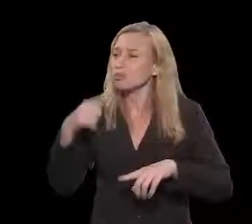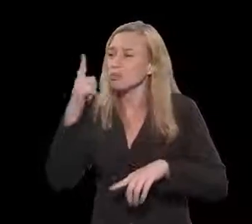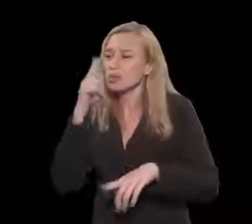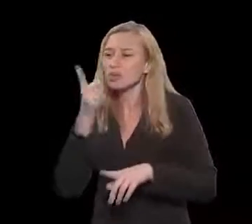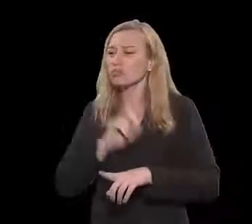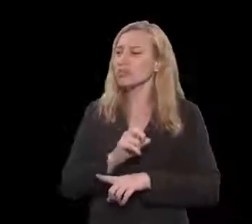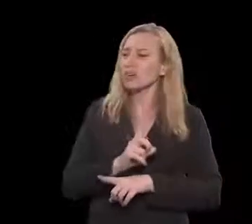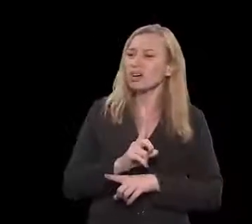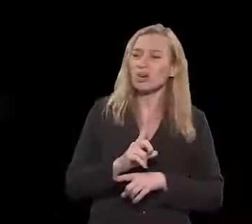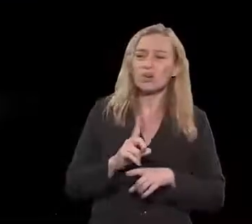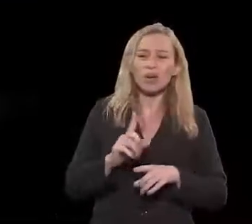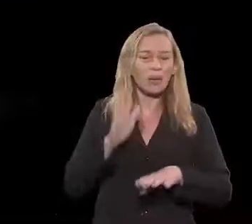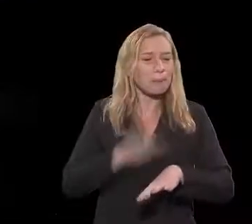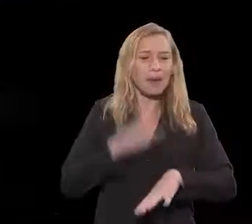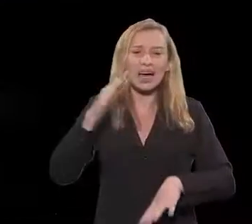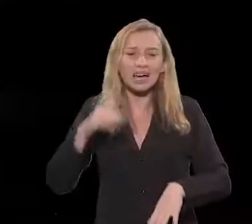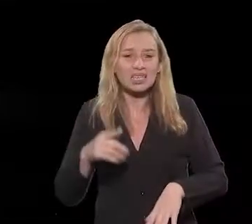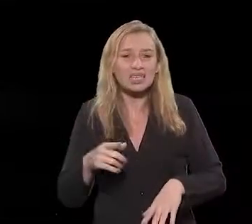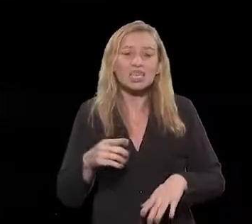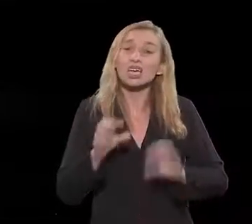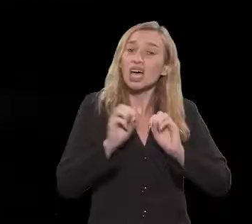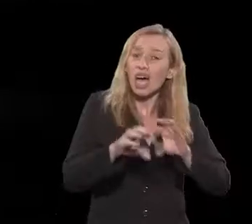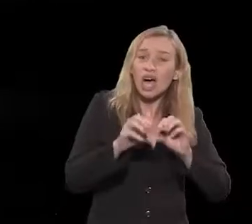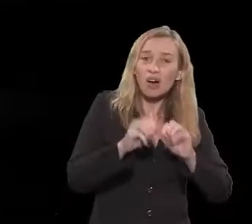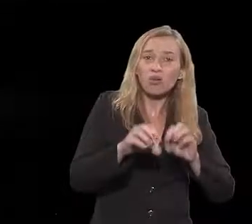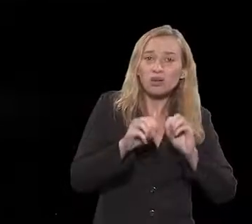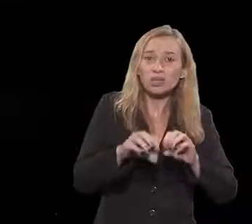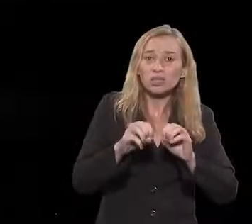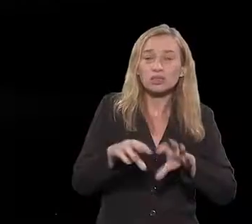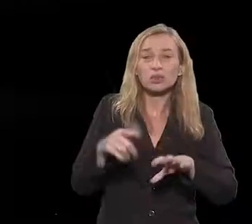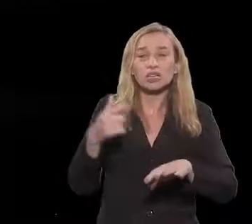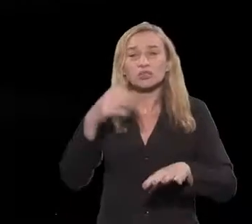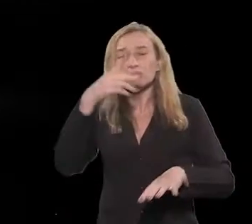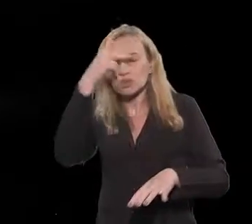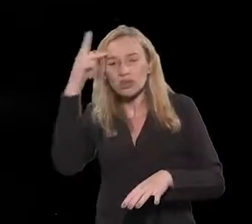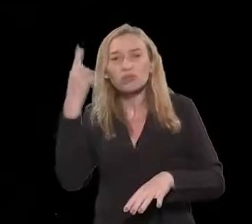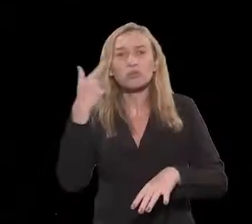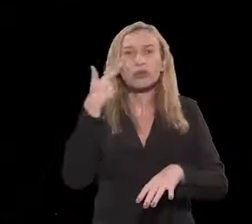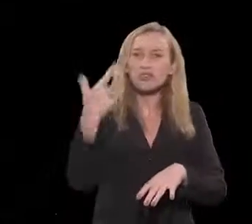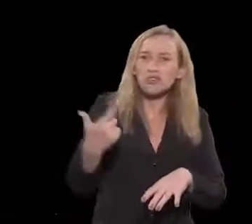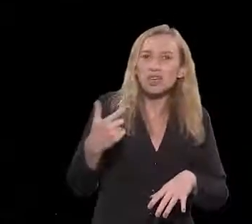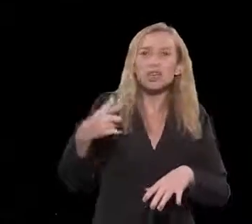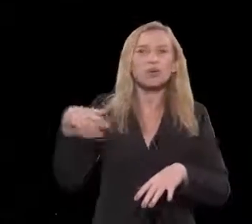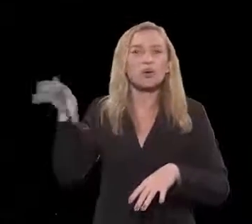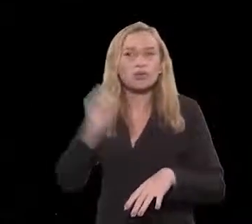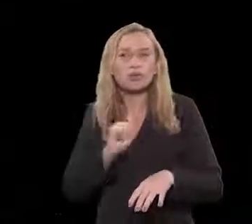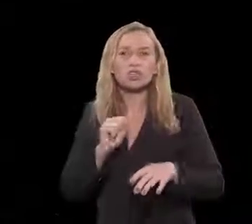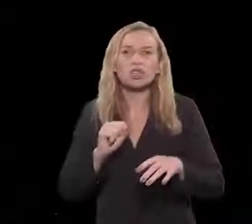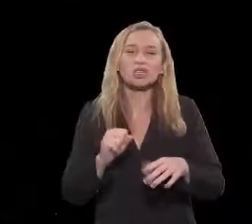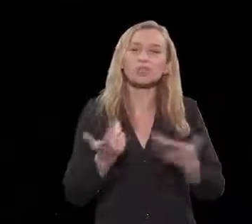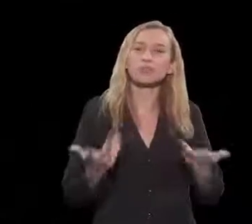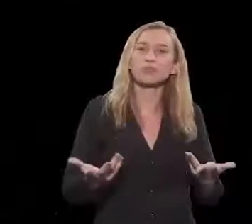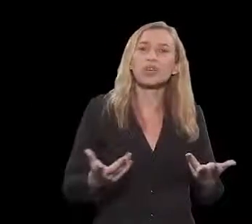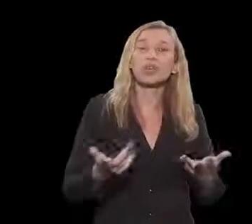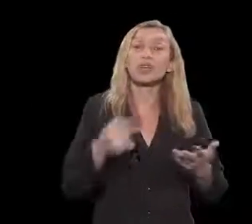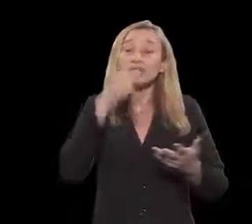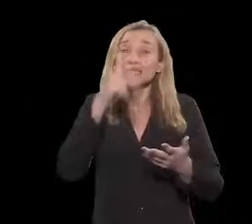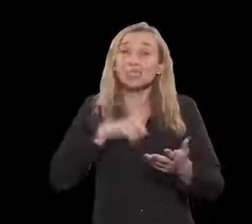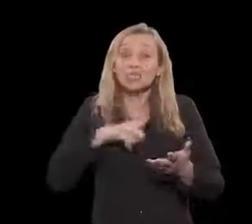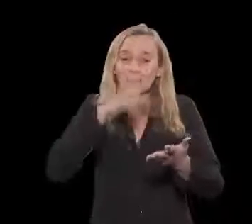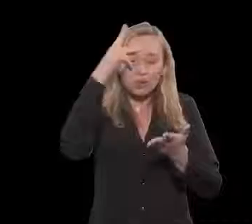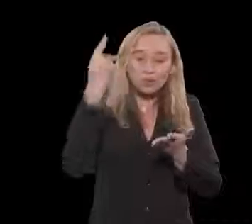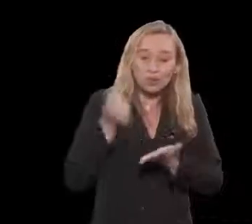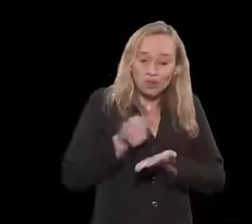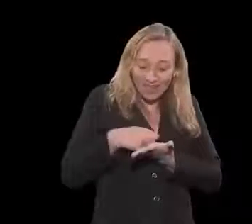gente falou assim, não, gente, são aulas... Isso, são aulas públicas. As pessoas vão para ouvir, para assistir. As pessoas estavam tomando nota. Tinha gente com